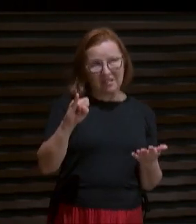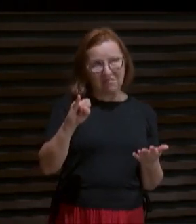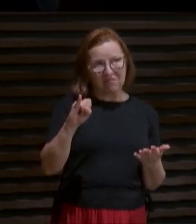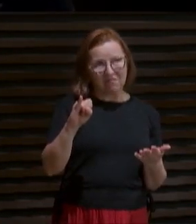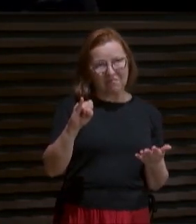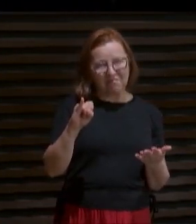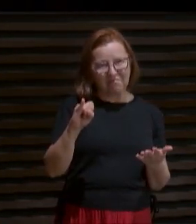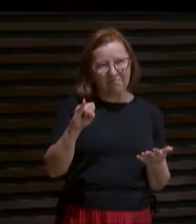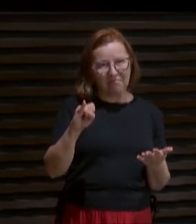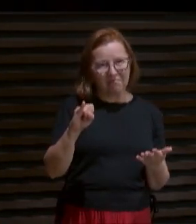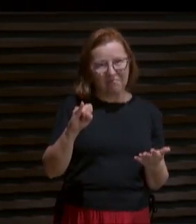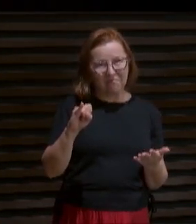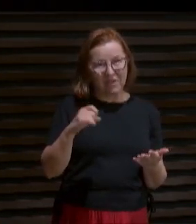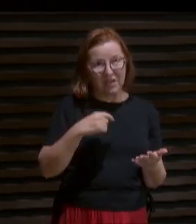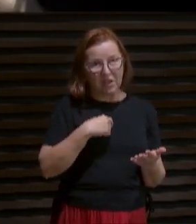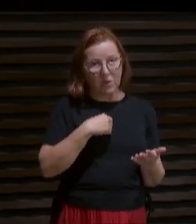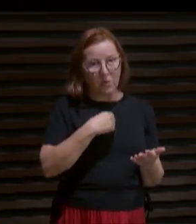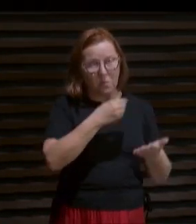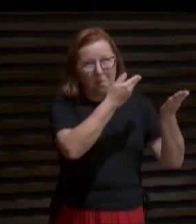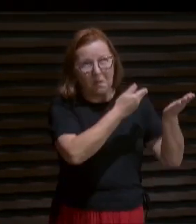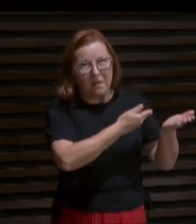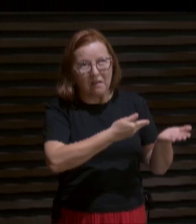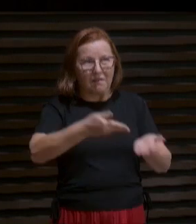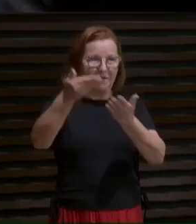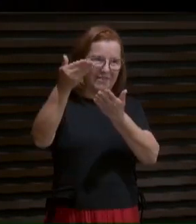eu fui abduzido